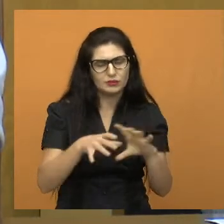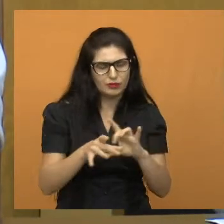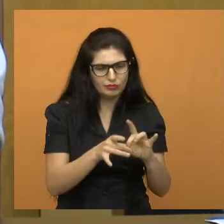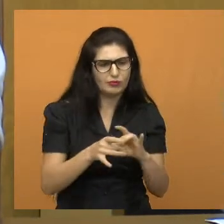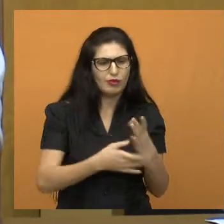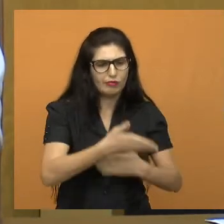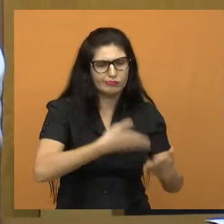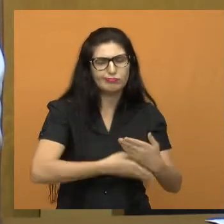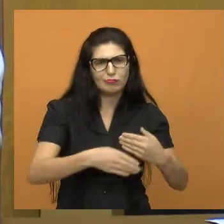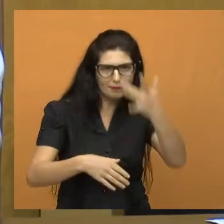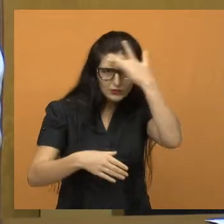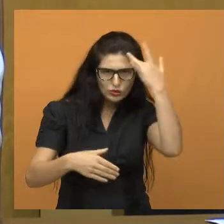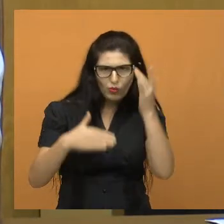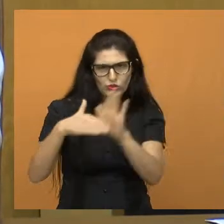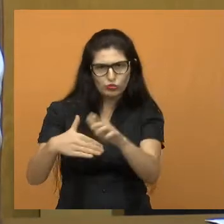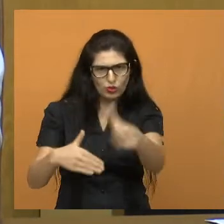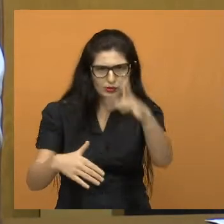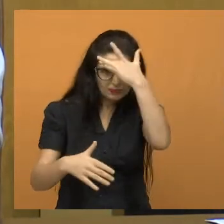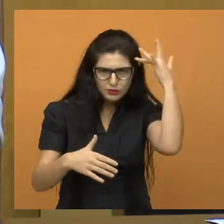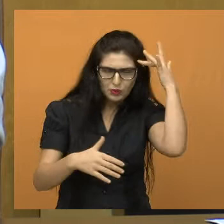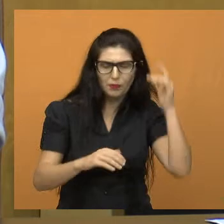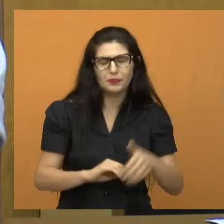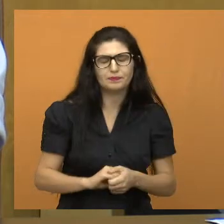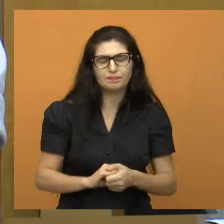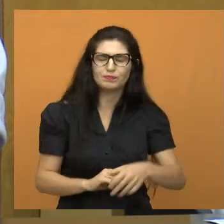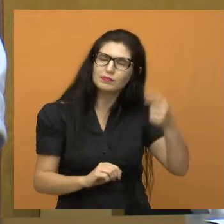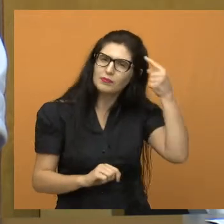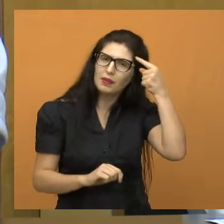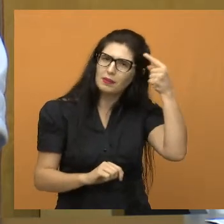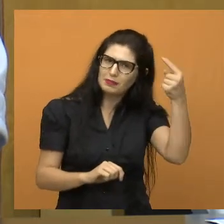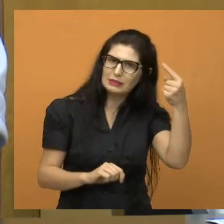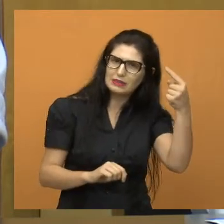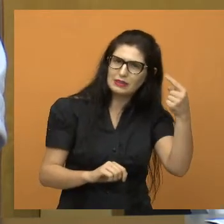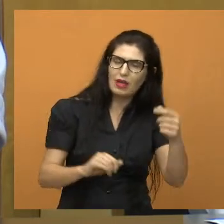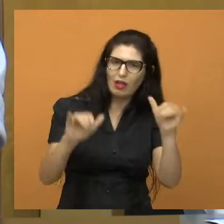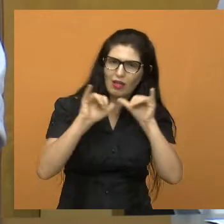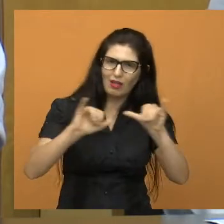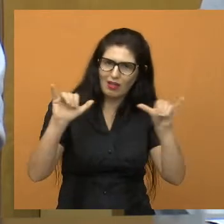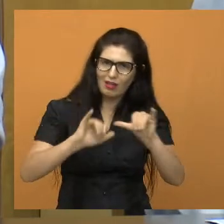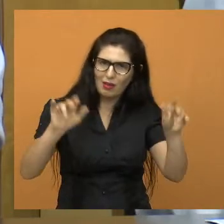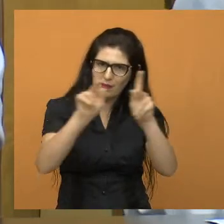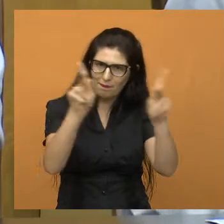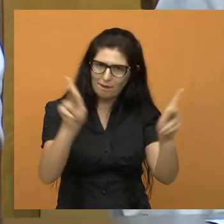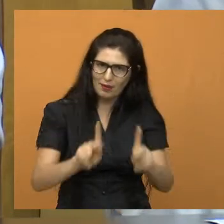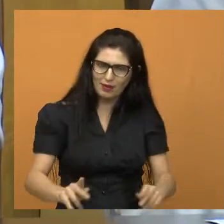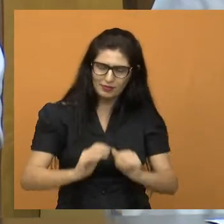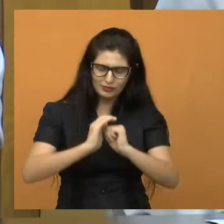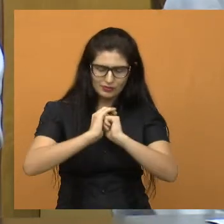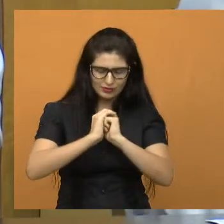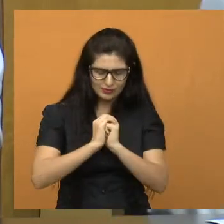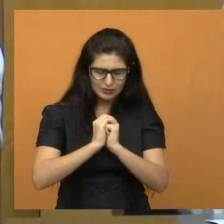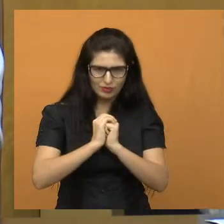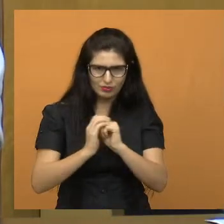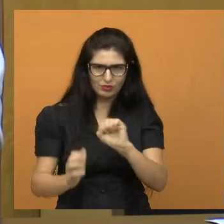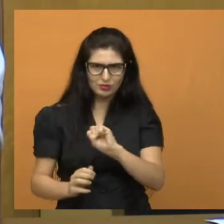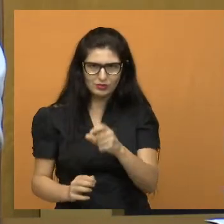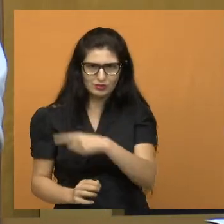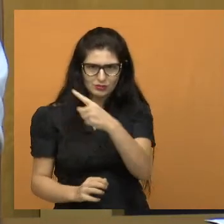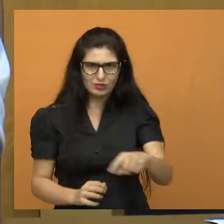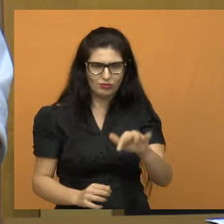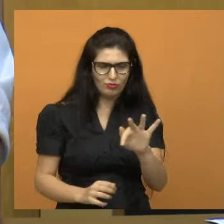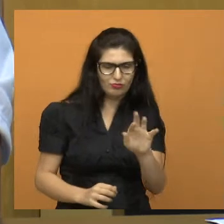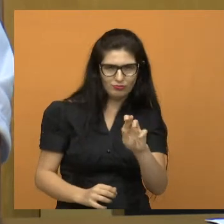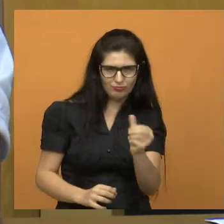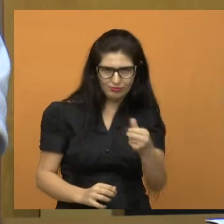Eu queria que vocês refletissem um pouquinho aquela mensagem de paz da oração de São Francisco de Assis. Vocês lembram? Todo mundo